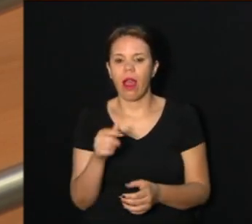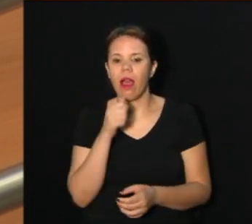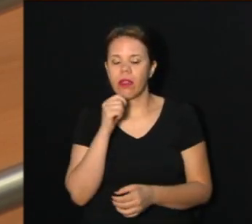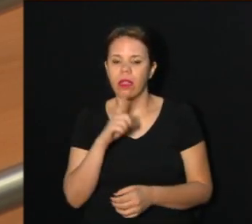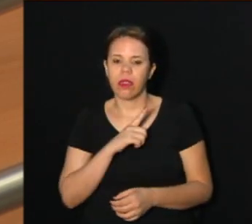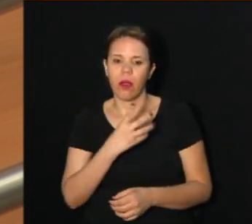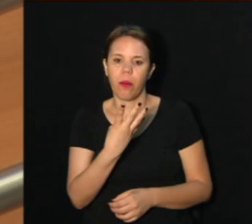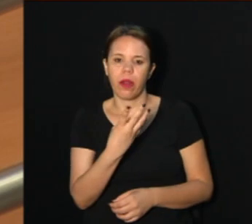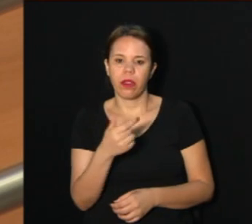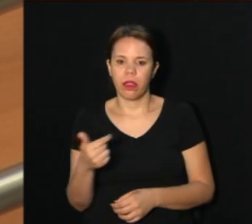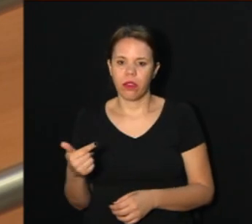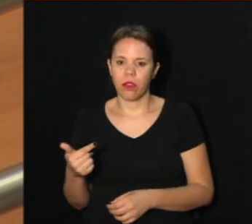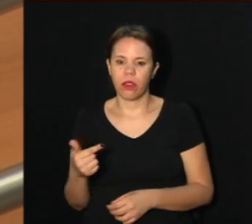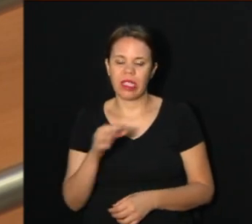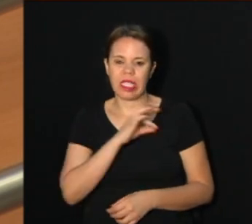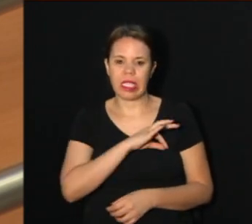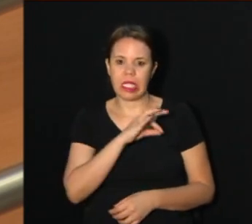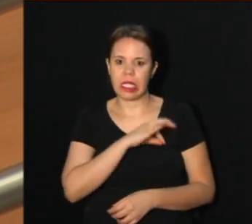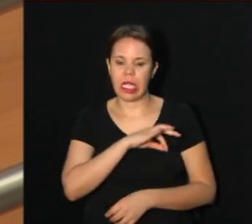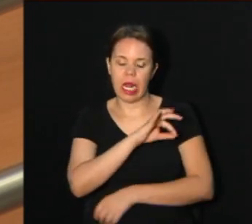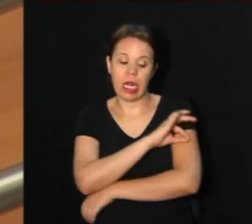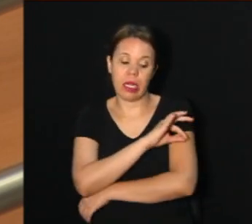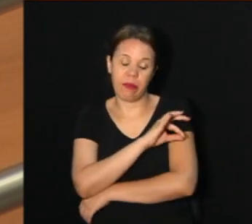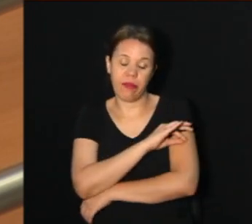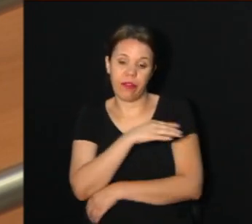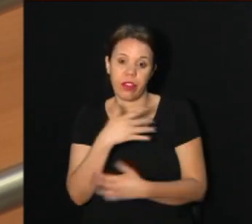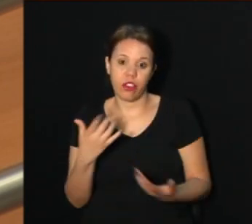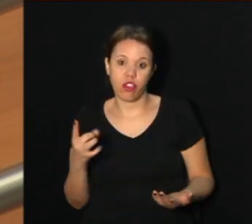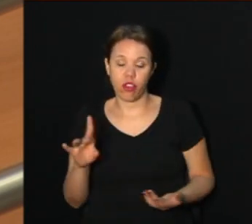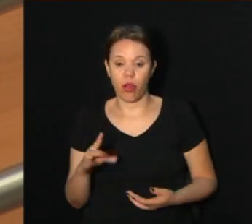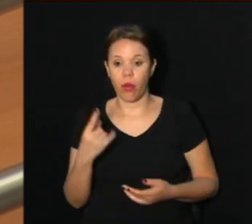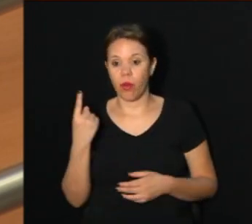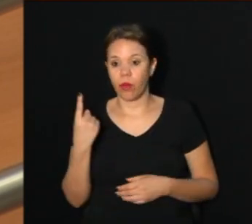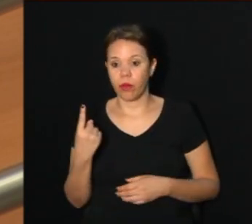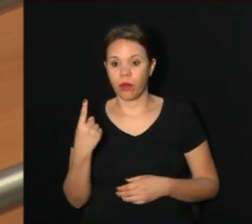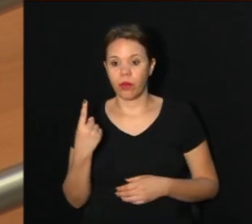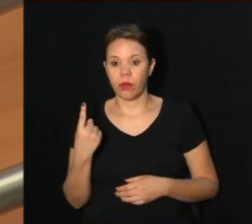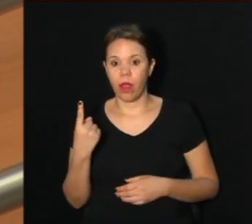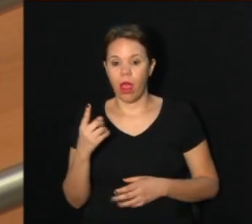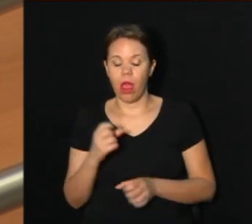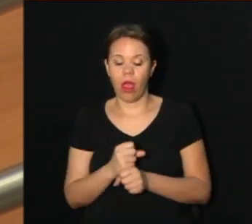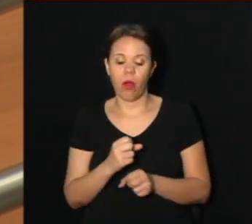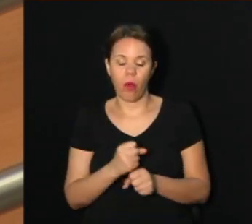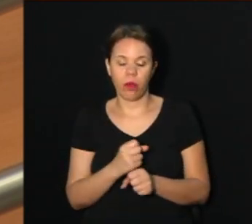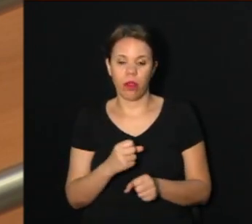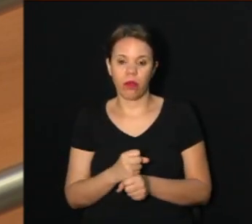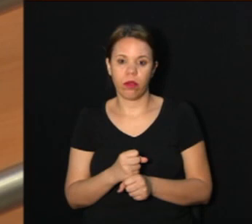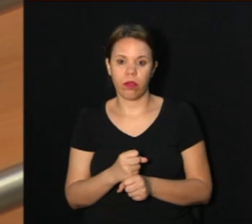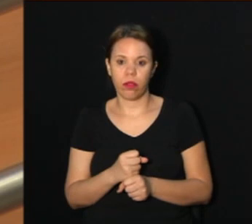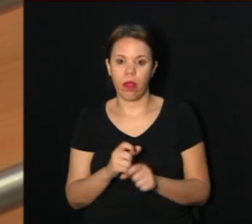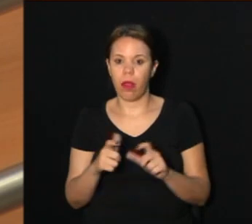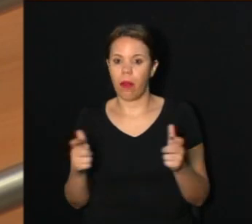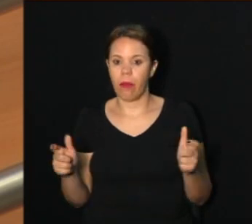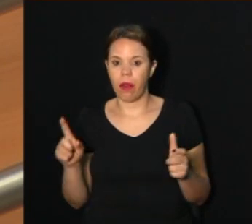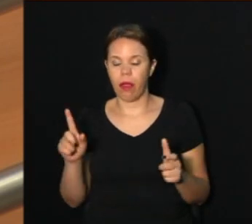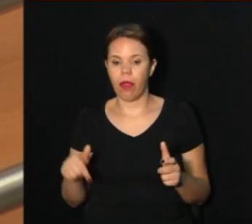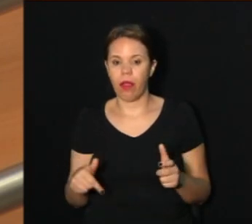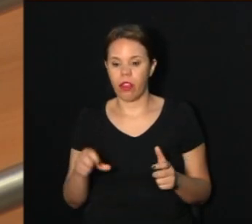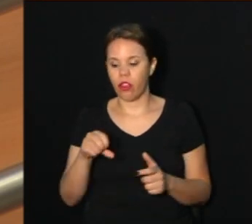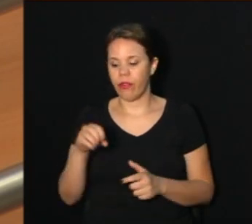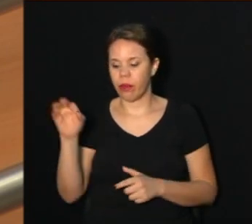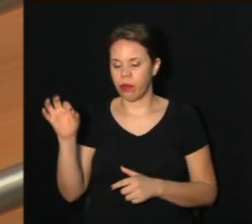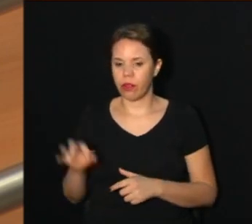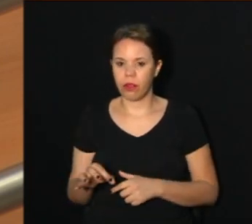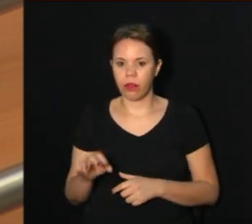50 super salários na prefeitura. Só um é contador. A maioria deles,